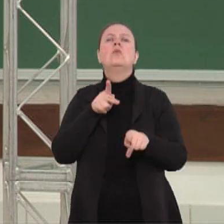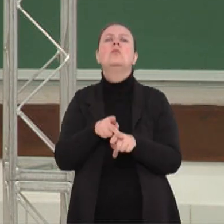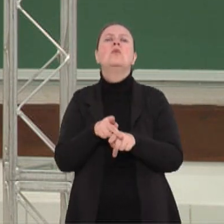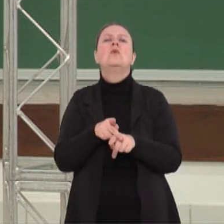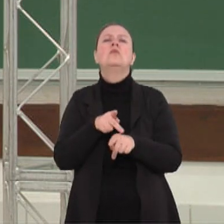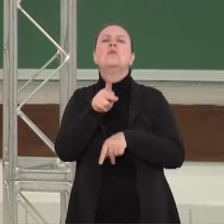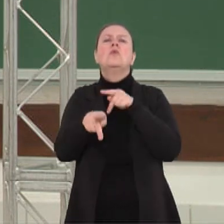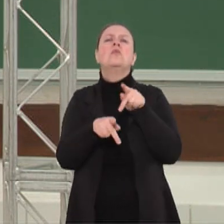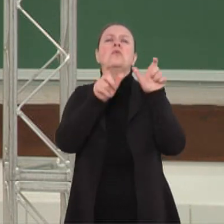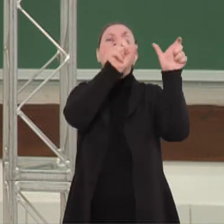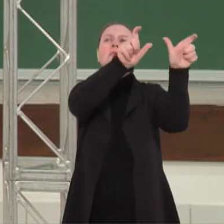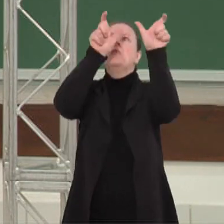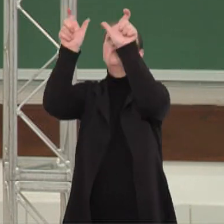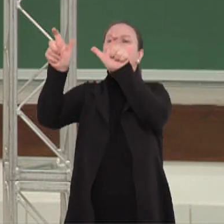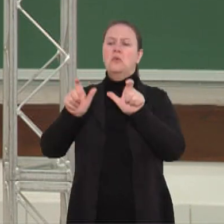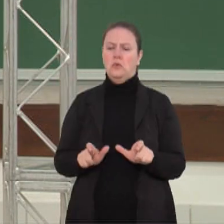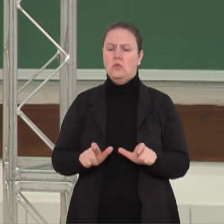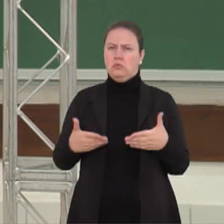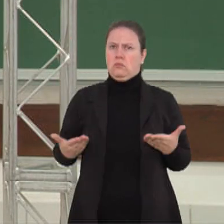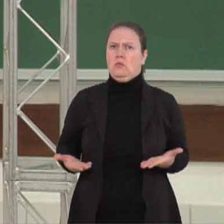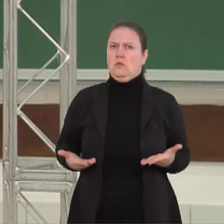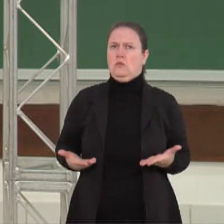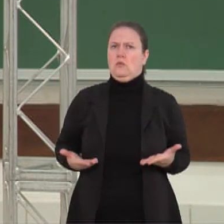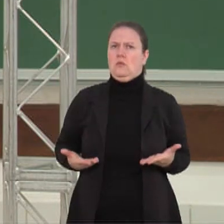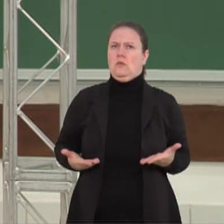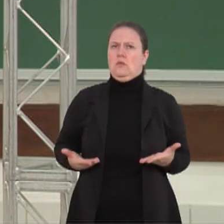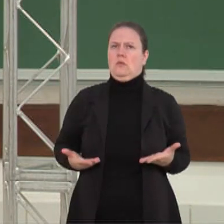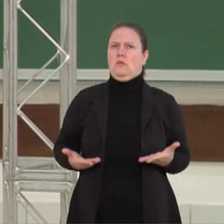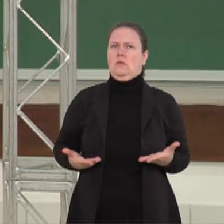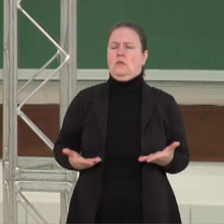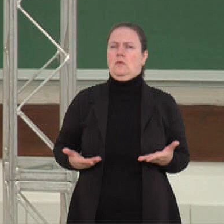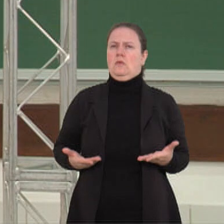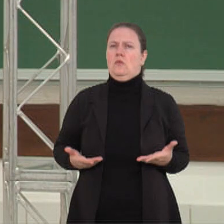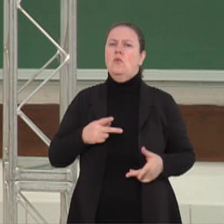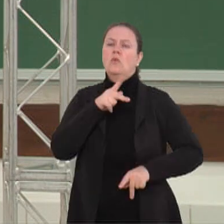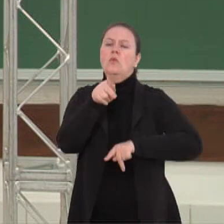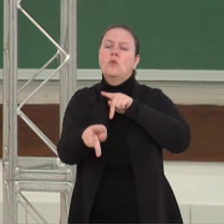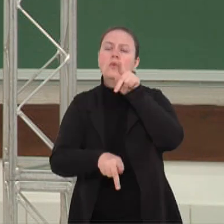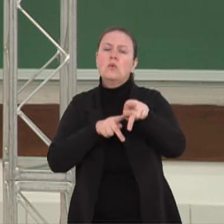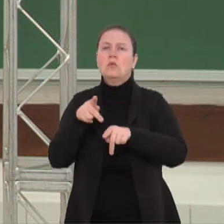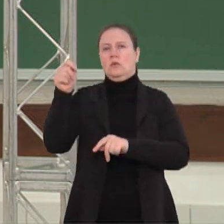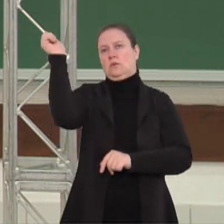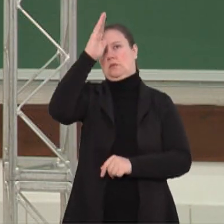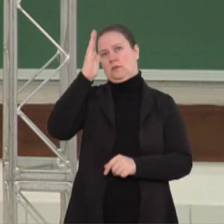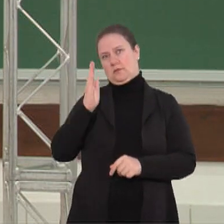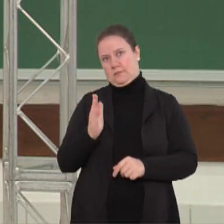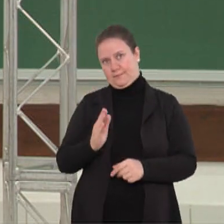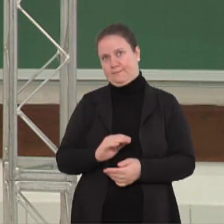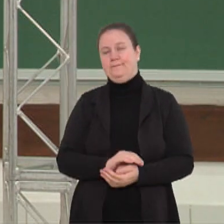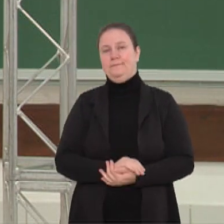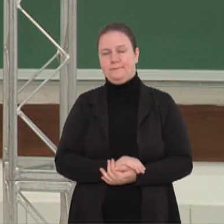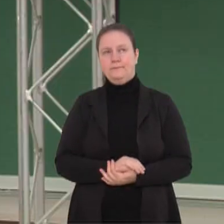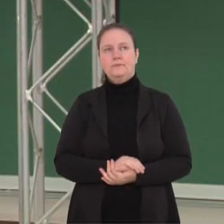interrogação para estarmos pensando sobre isso, de quem que afinal é o povo brasileiro.